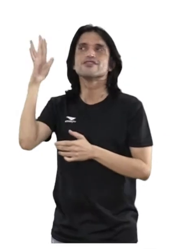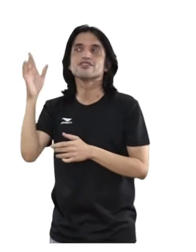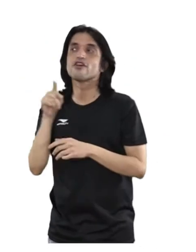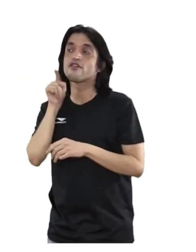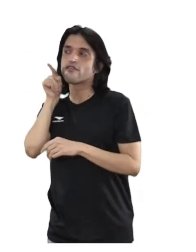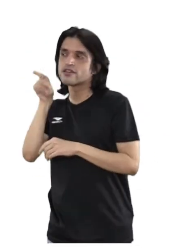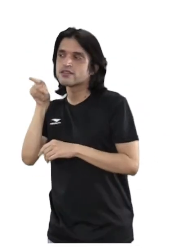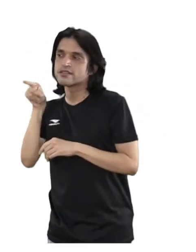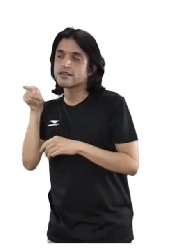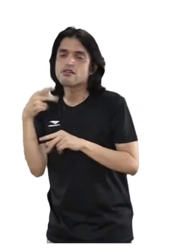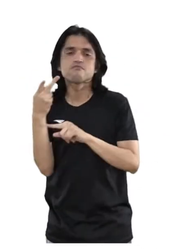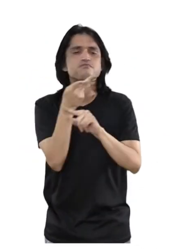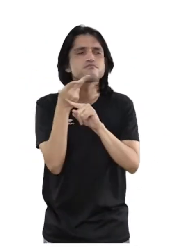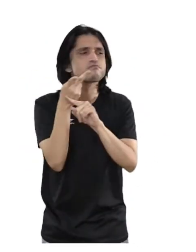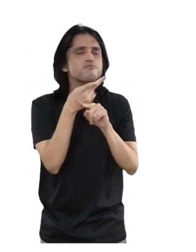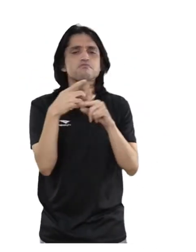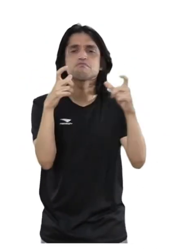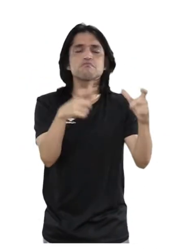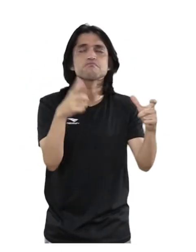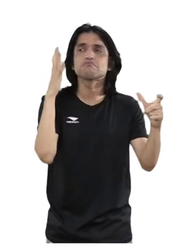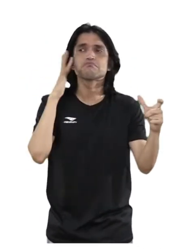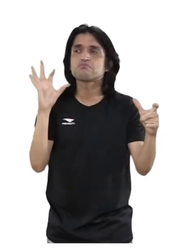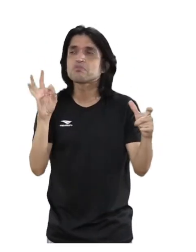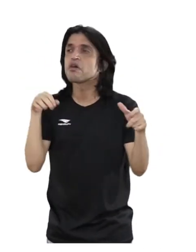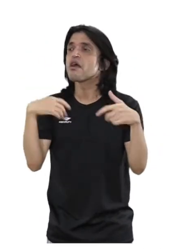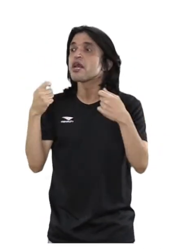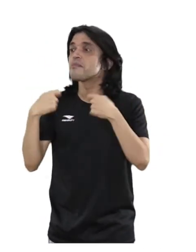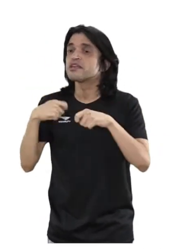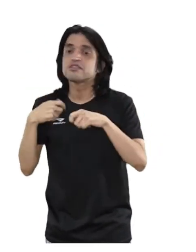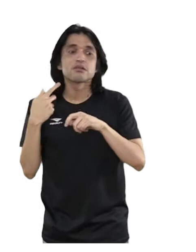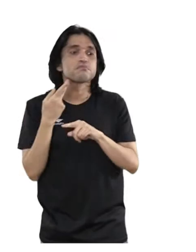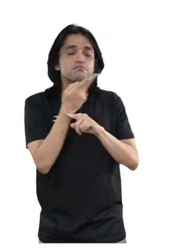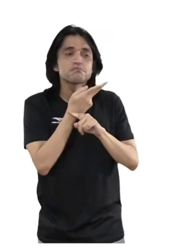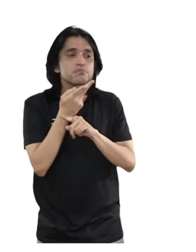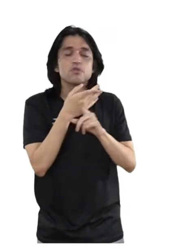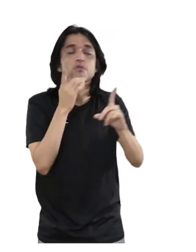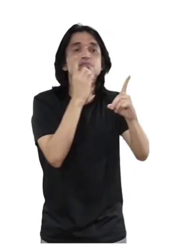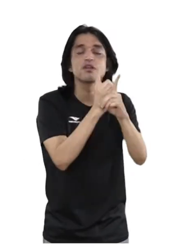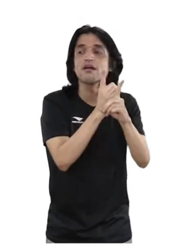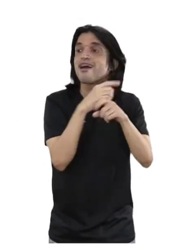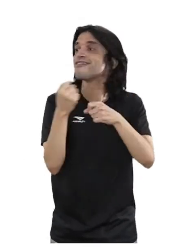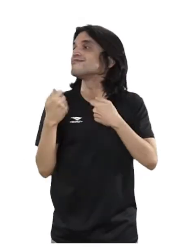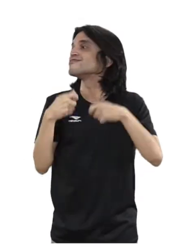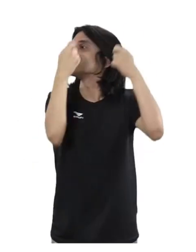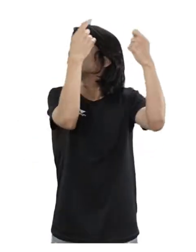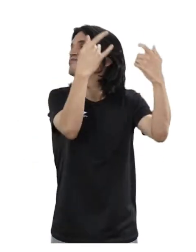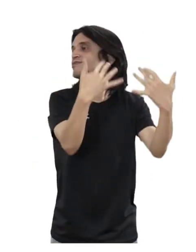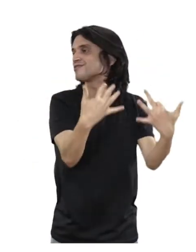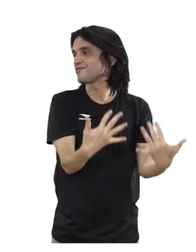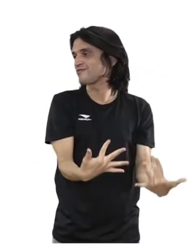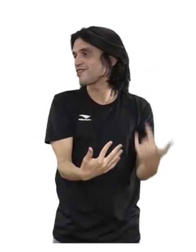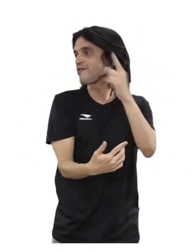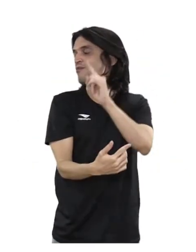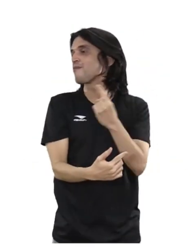desconhecido e tenha de pedir informações descrevendo este lugar para outra pessoa. No processo